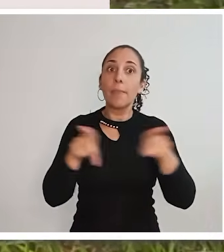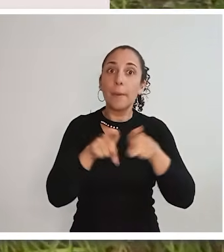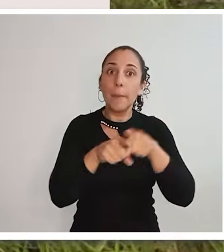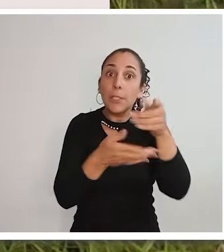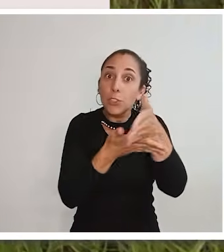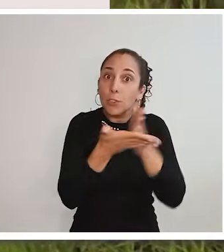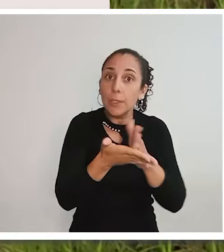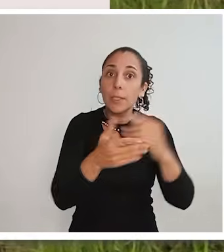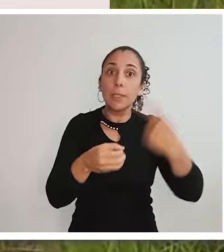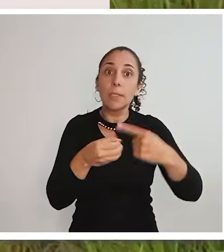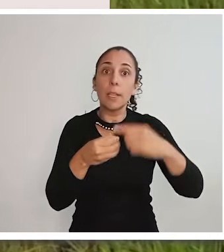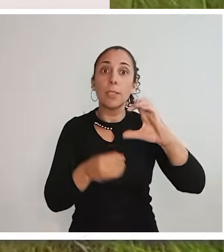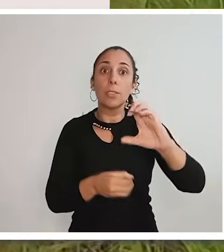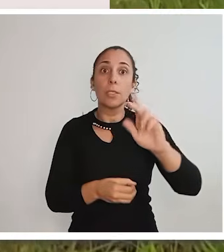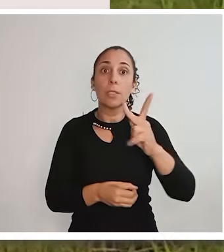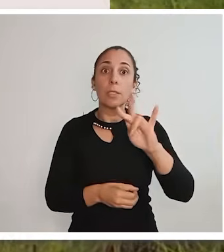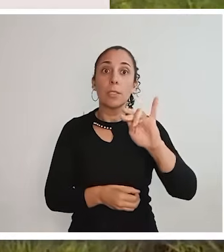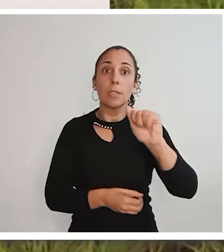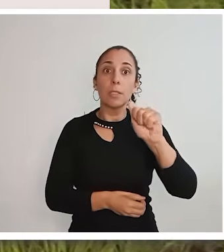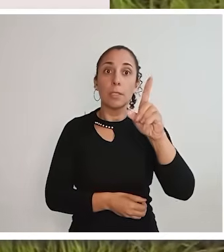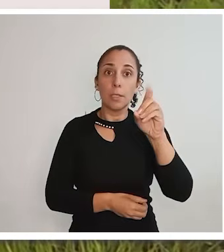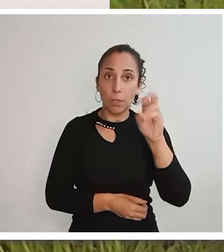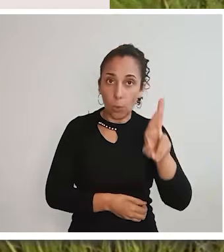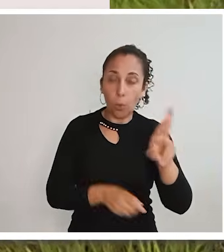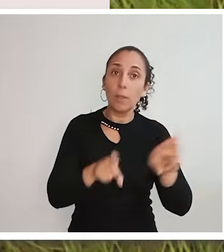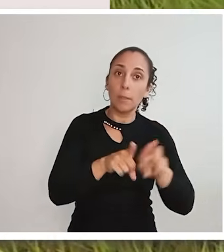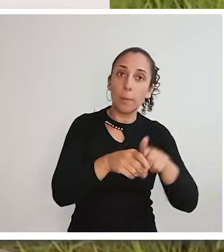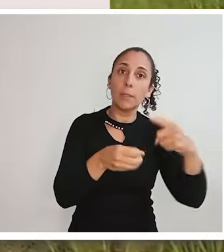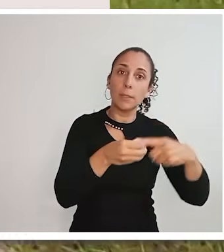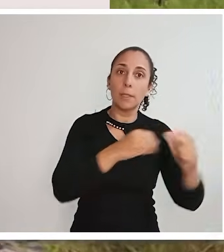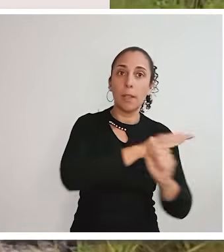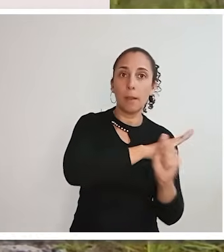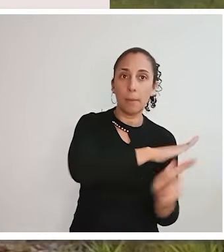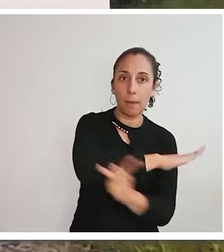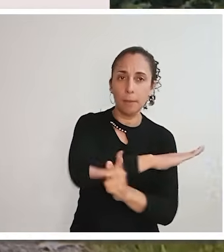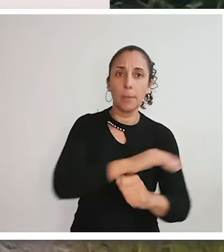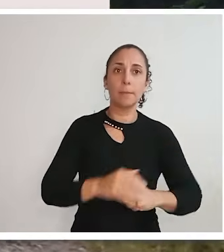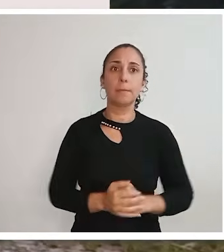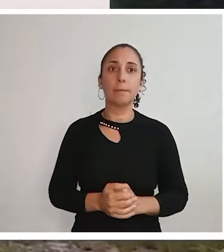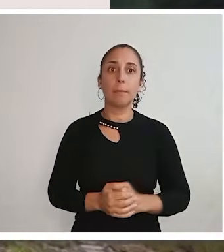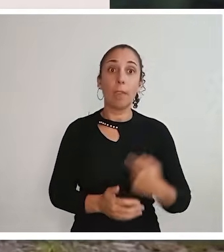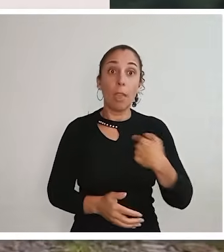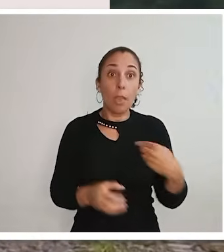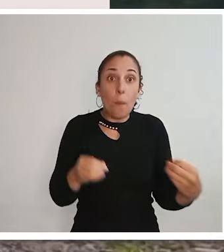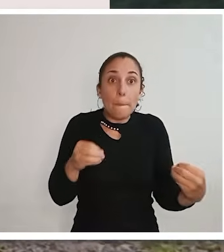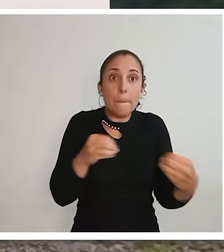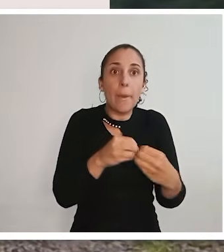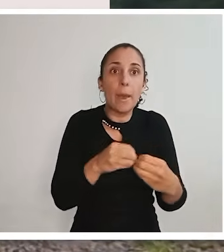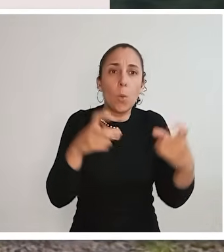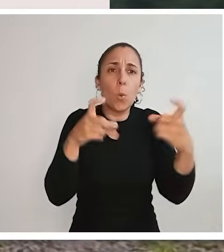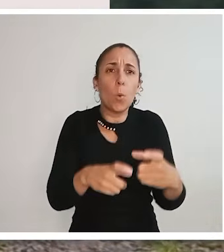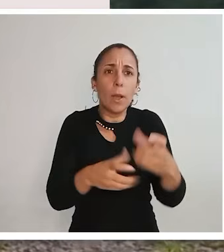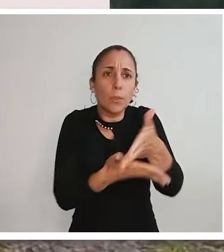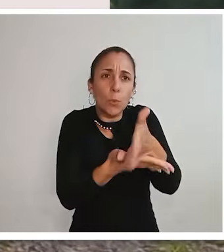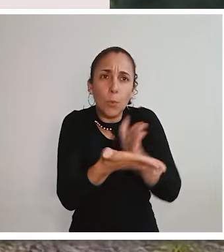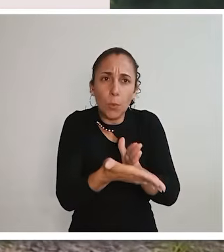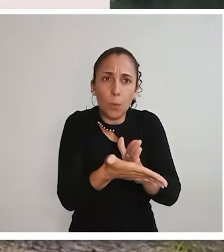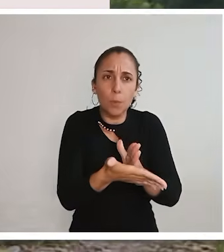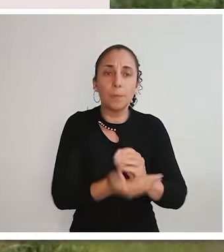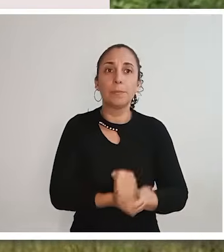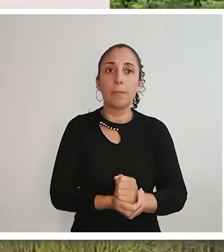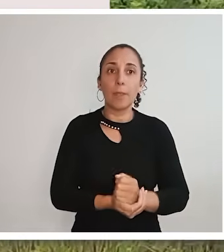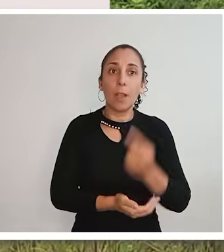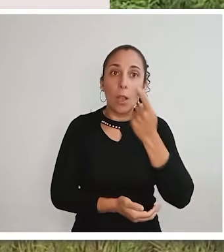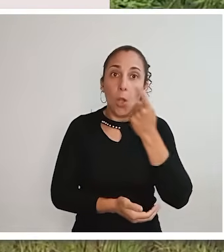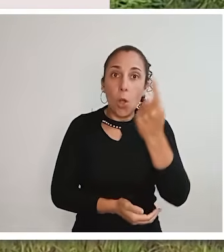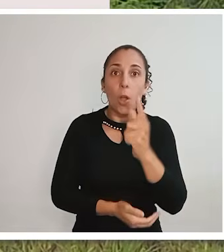já que nós estamos falando em divisa, coloca também a divisa entre os municípios de Chiador e Além Paraíba. Tá vendo? Eu estou bem coladinho na